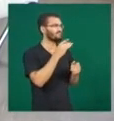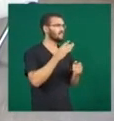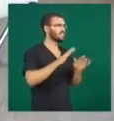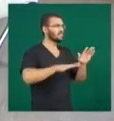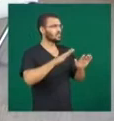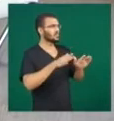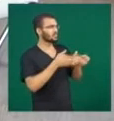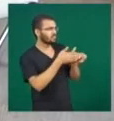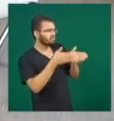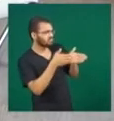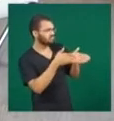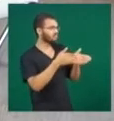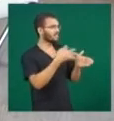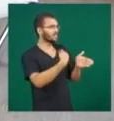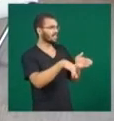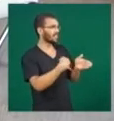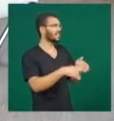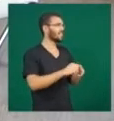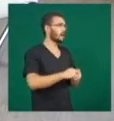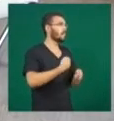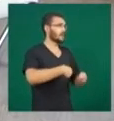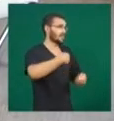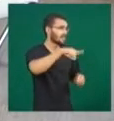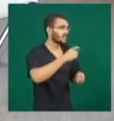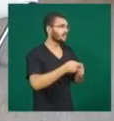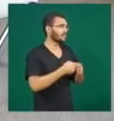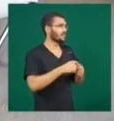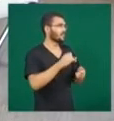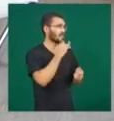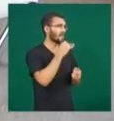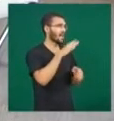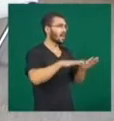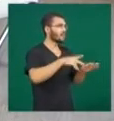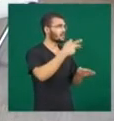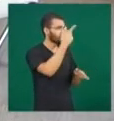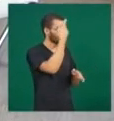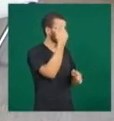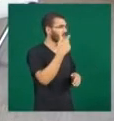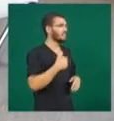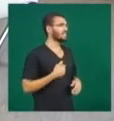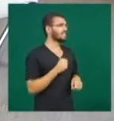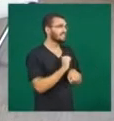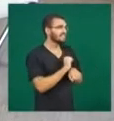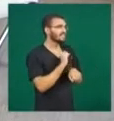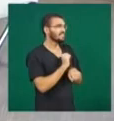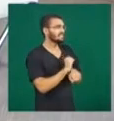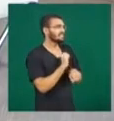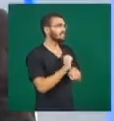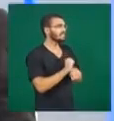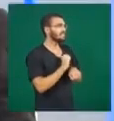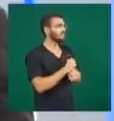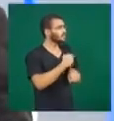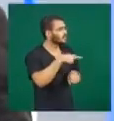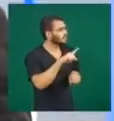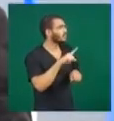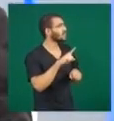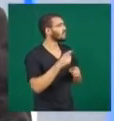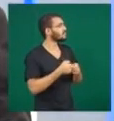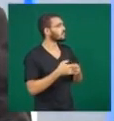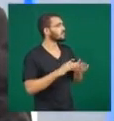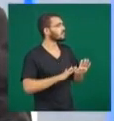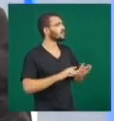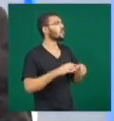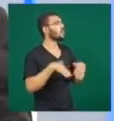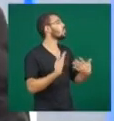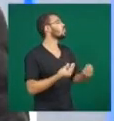ajuda médica. Eu sei que as pessoas acabam enrolando e protelando e sentindo dores. Mas como que é feito o diagnóstico? Olha, a coisa mais importante